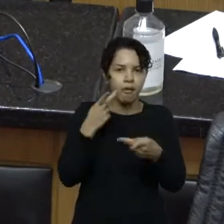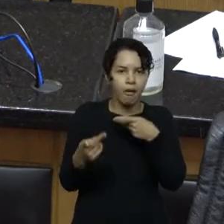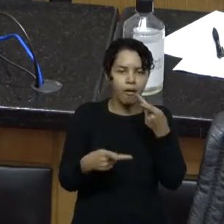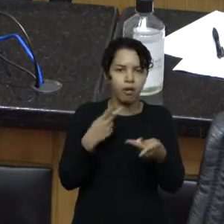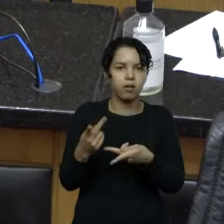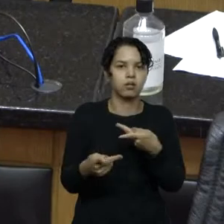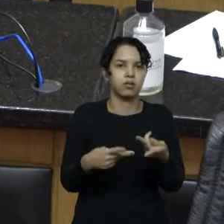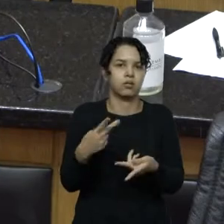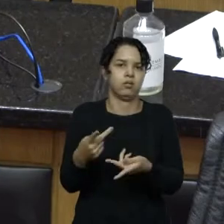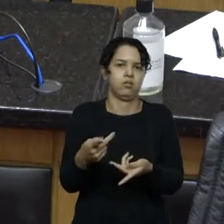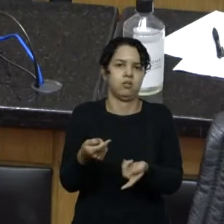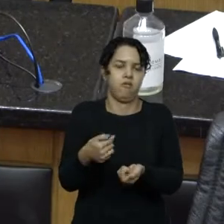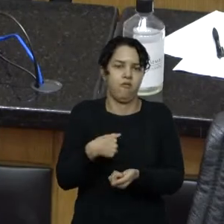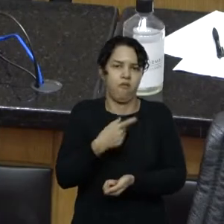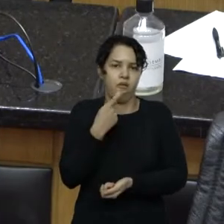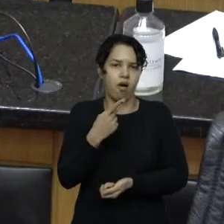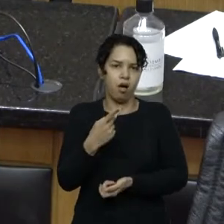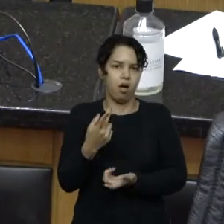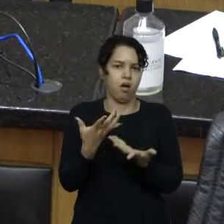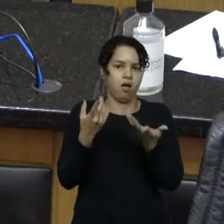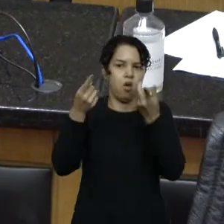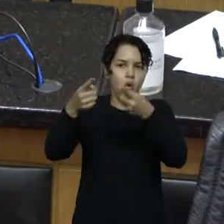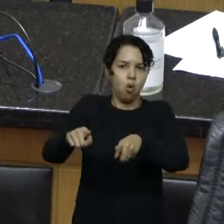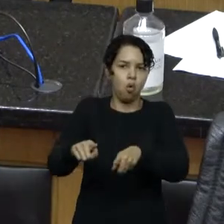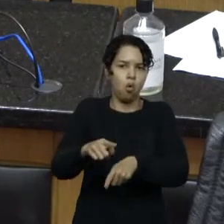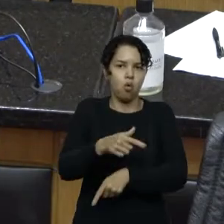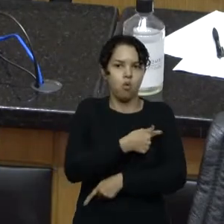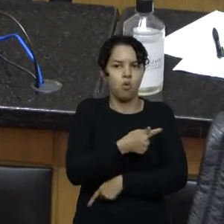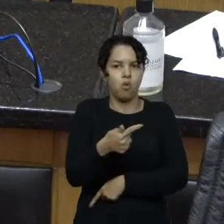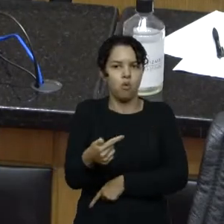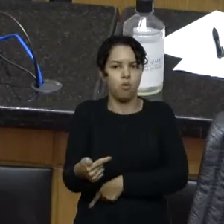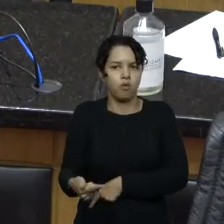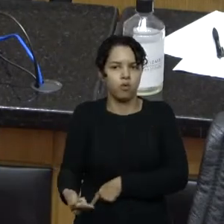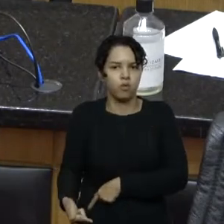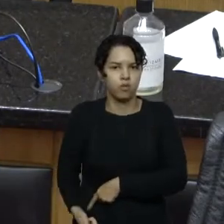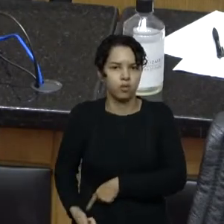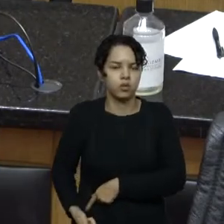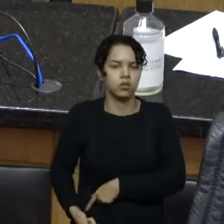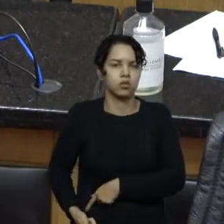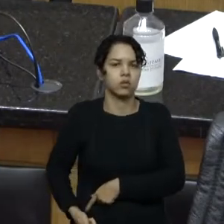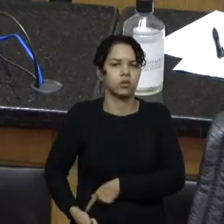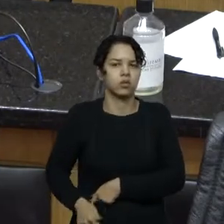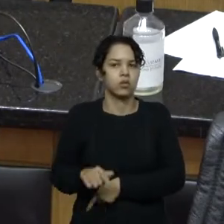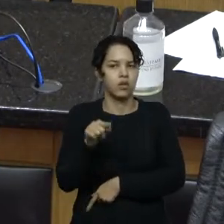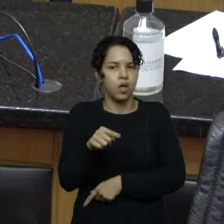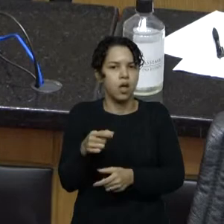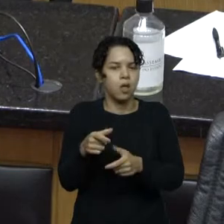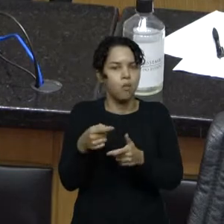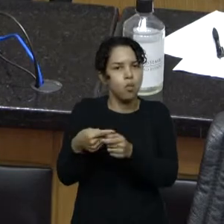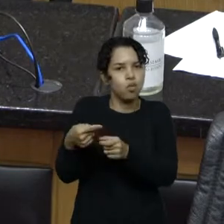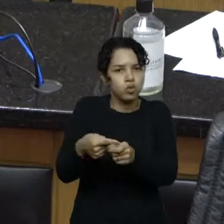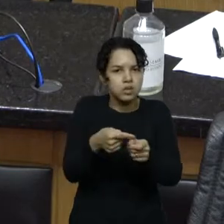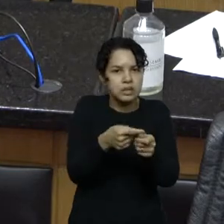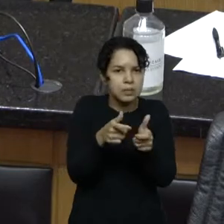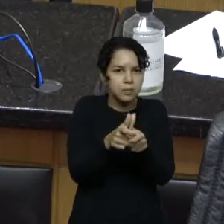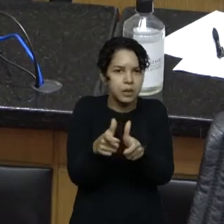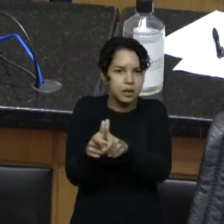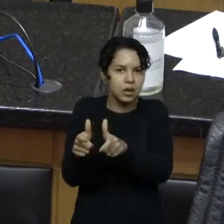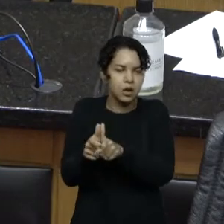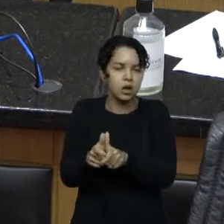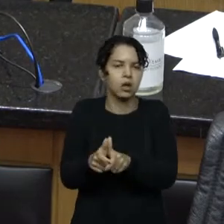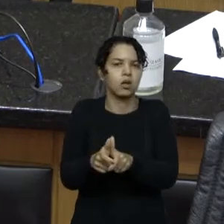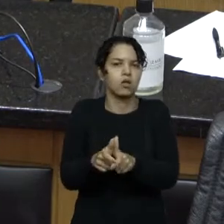querer atacar as ações do governo que finalmente chegam nos pequenos municípios isso me revolta